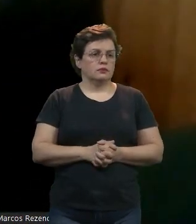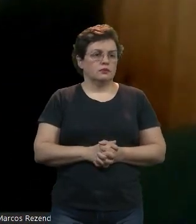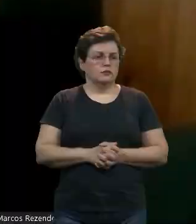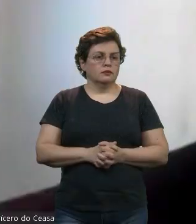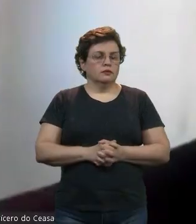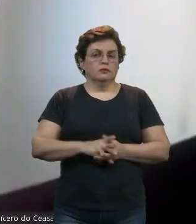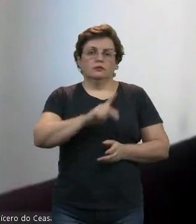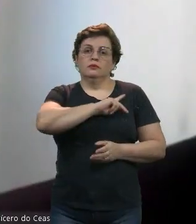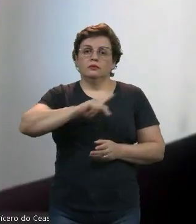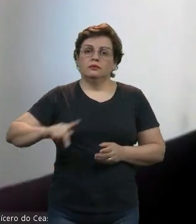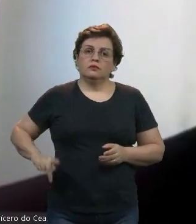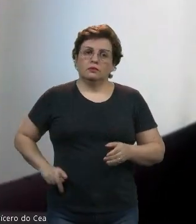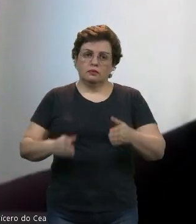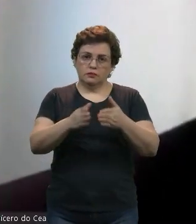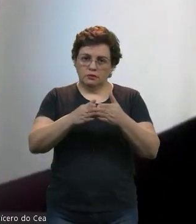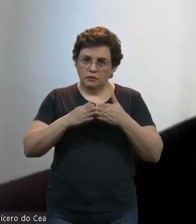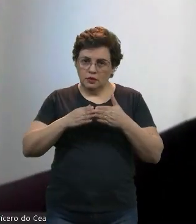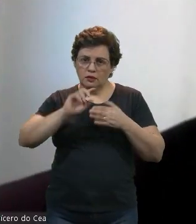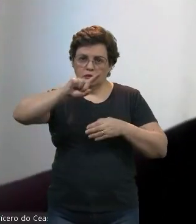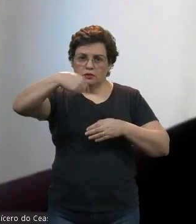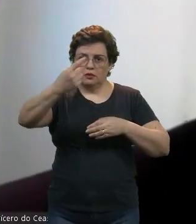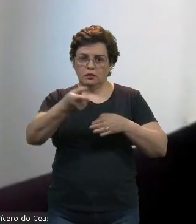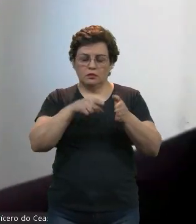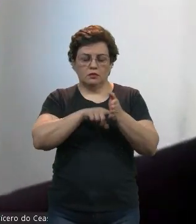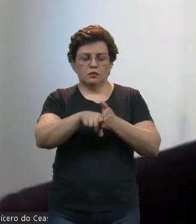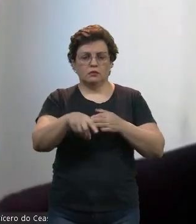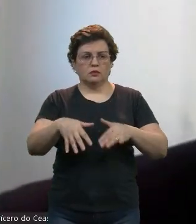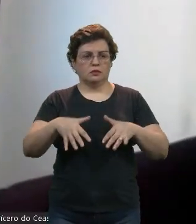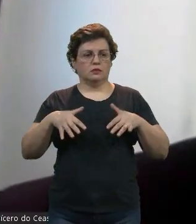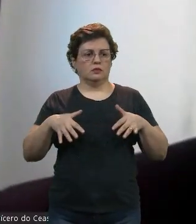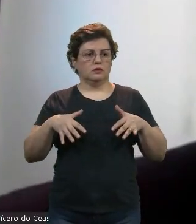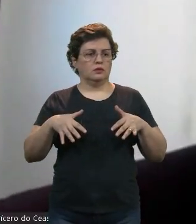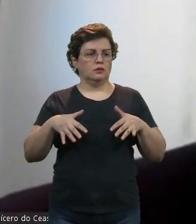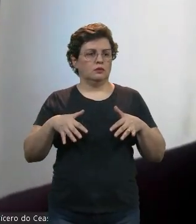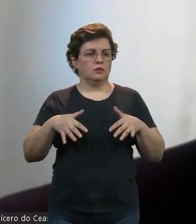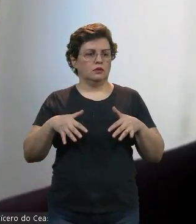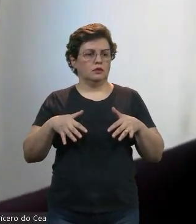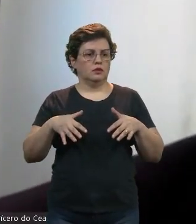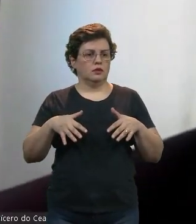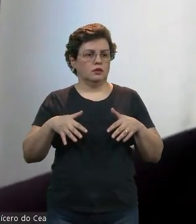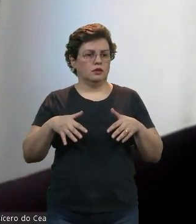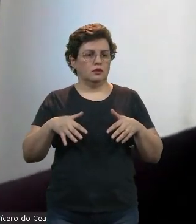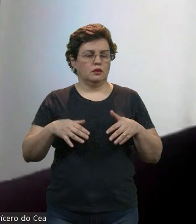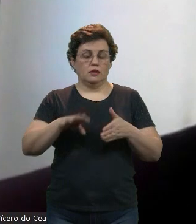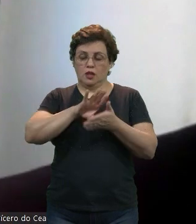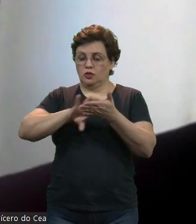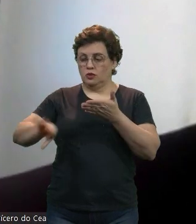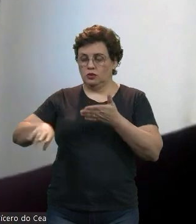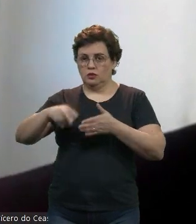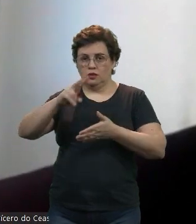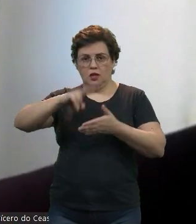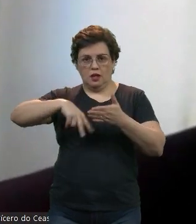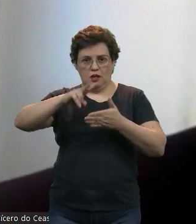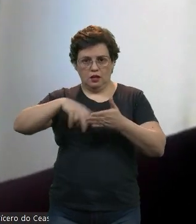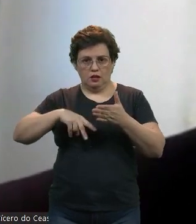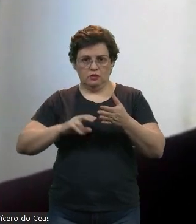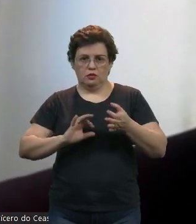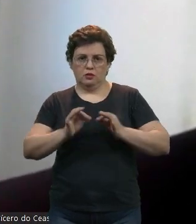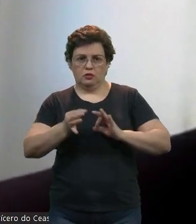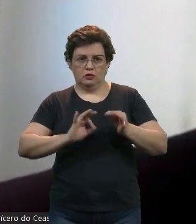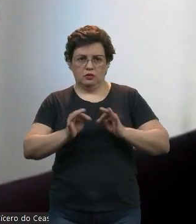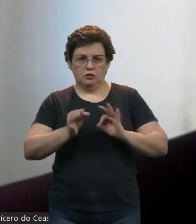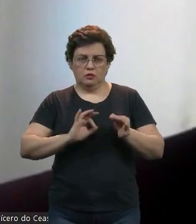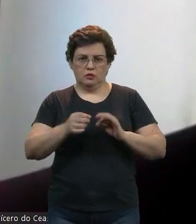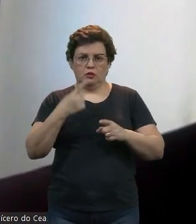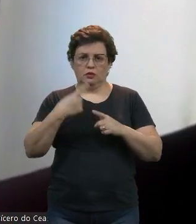Senhor presidente, solicito a Vossa Excelência, após consultar o plenário, a dispensa da leitura dos projetos que constam na pauta, tendo